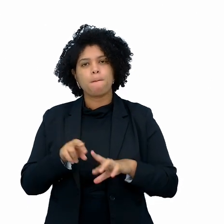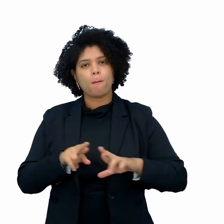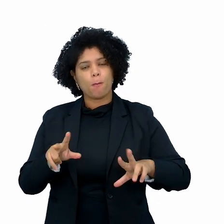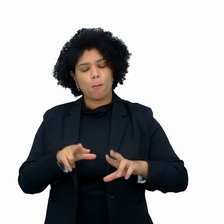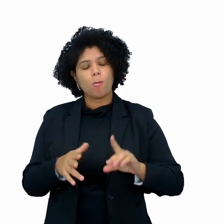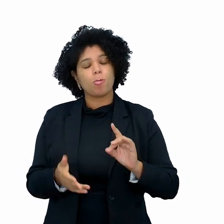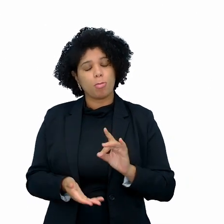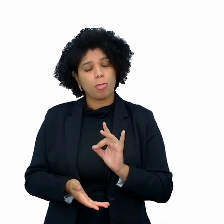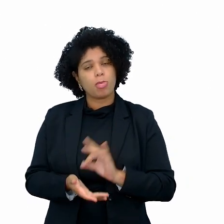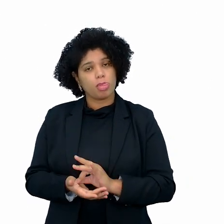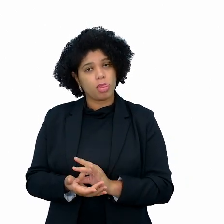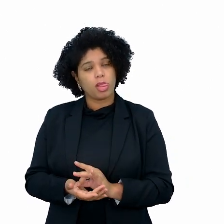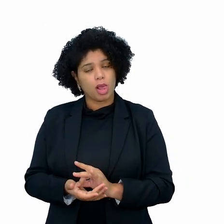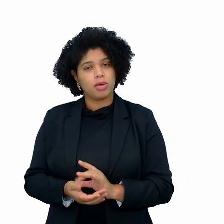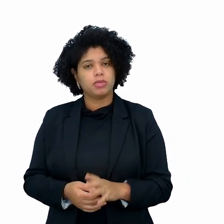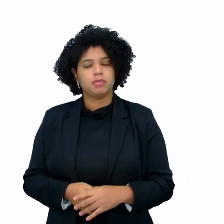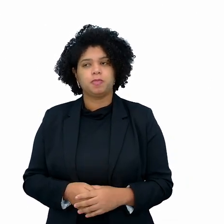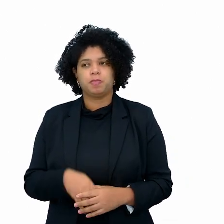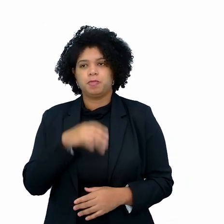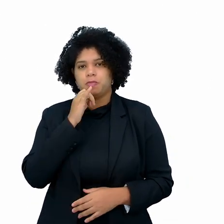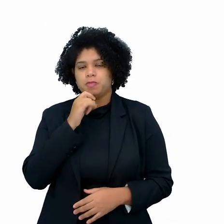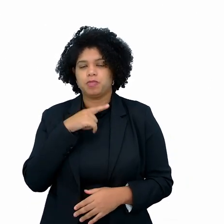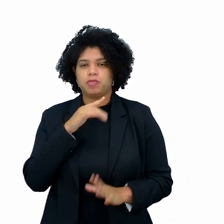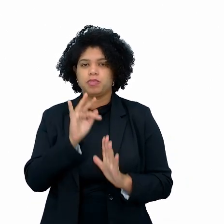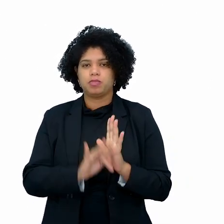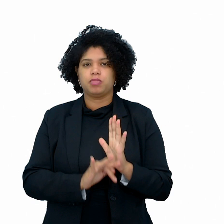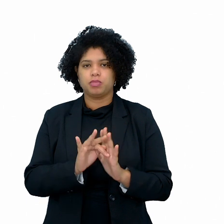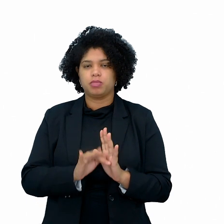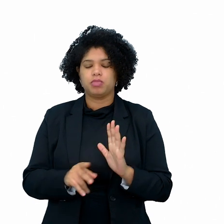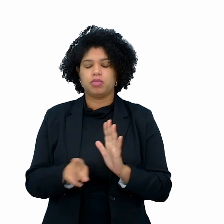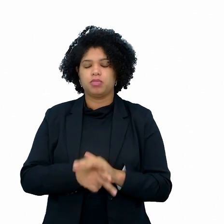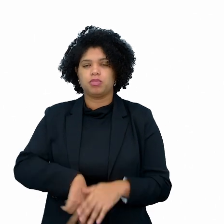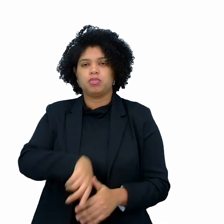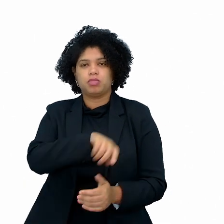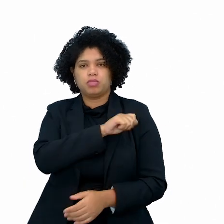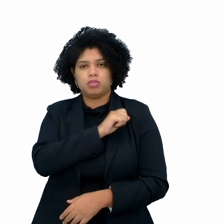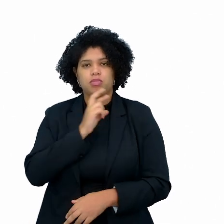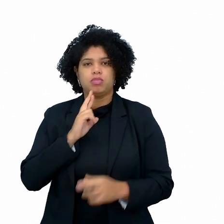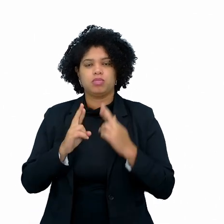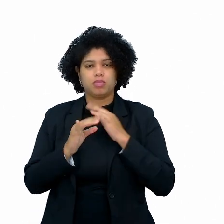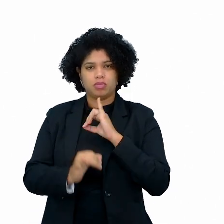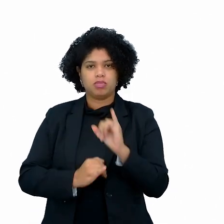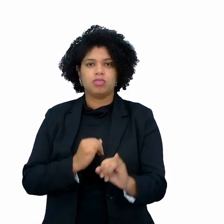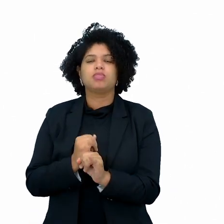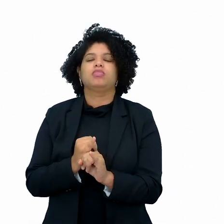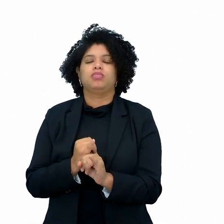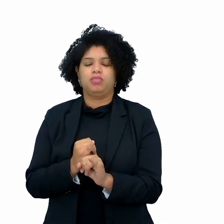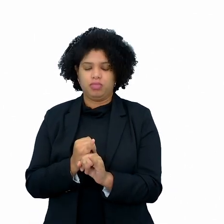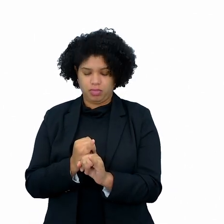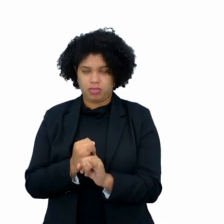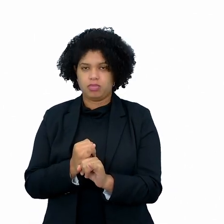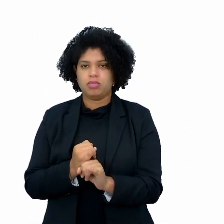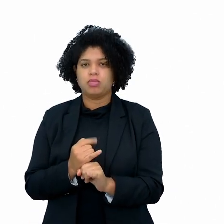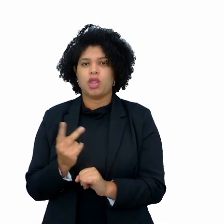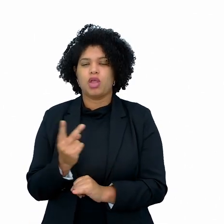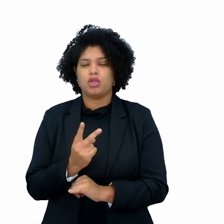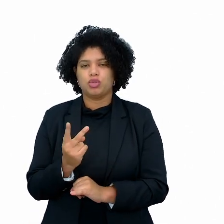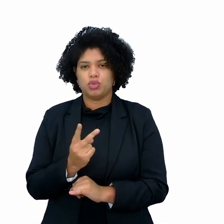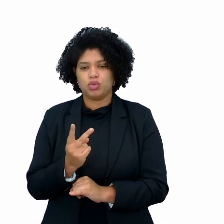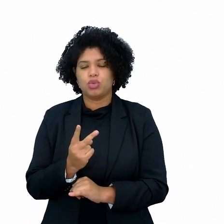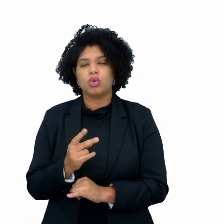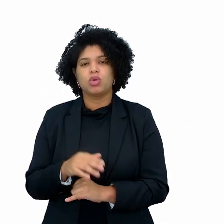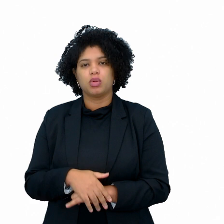diferente. Então, quero fazer um formulário para os alunos responderem online. As duas plataformas